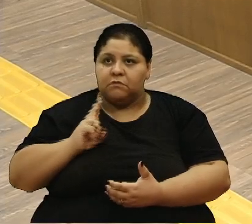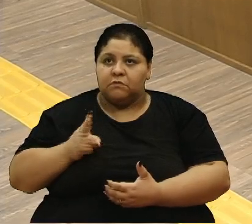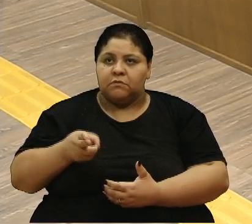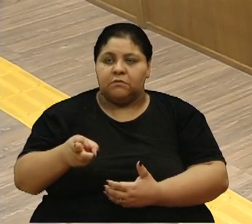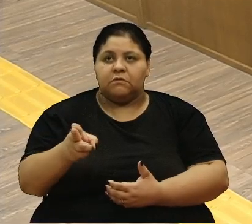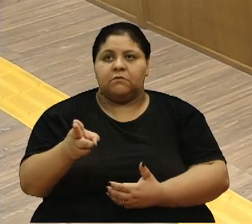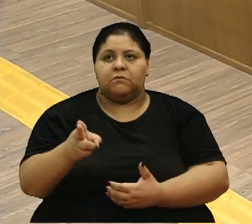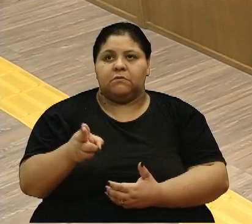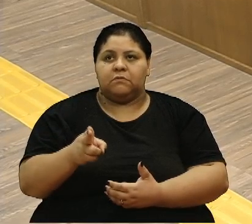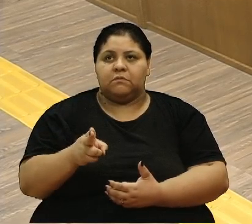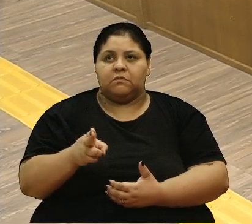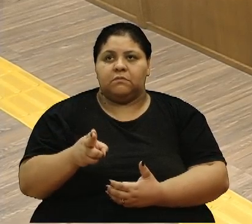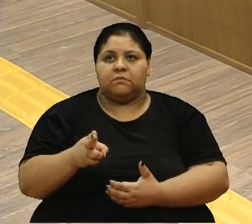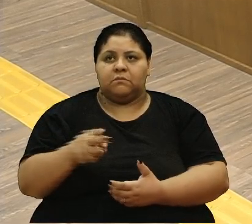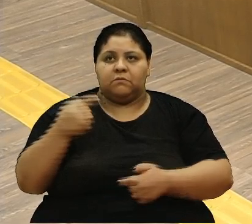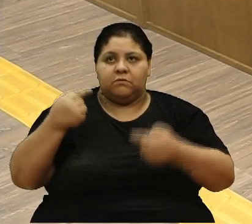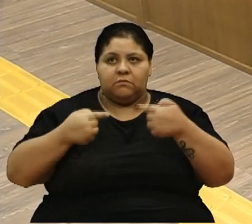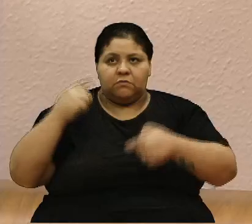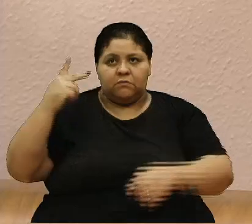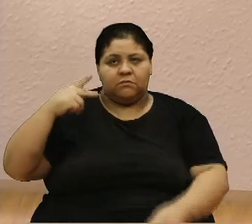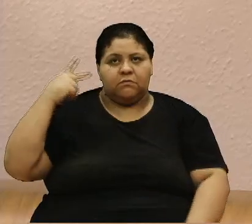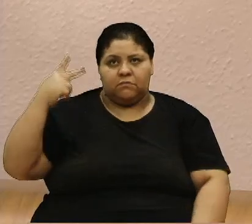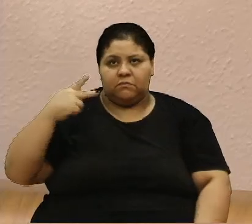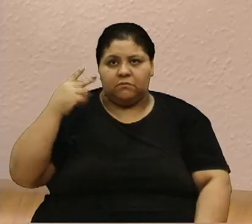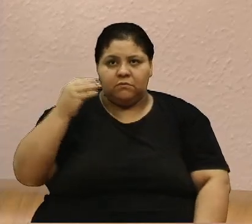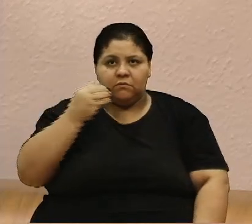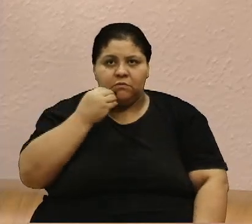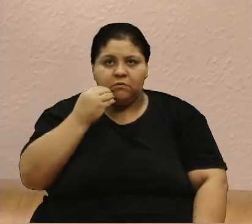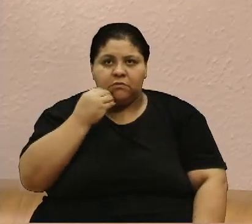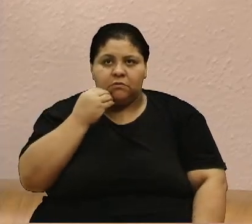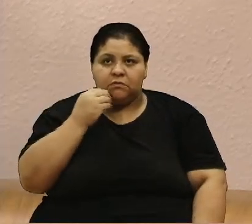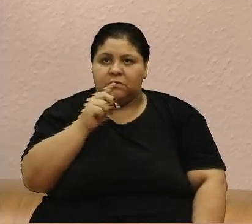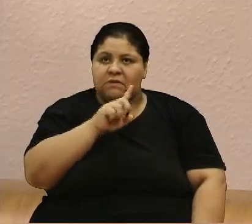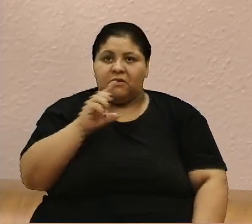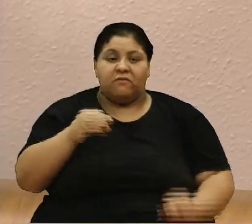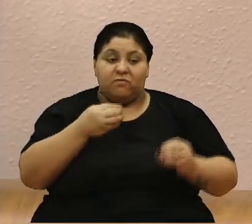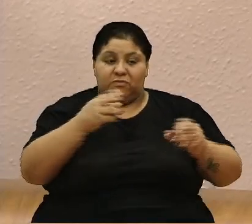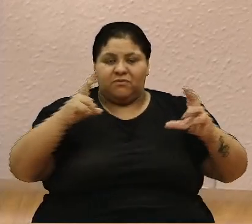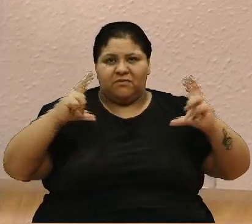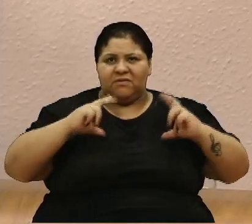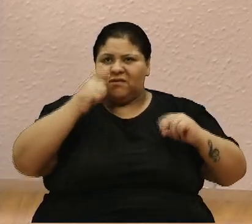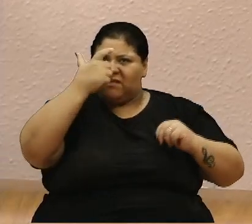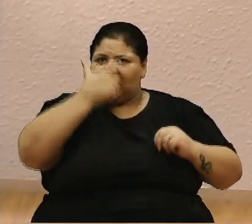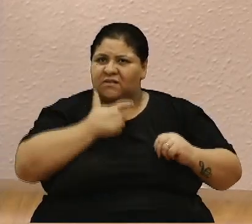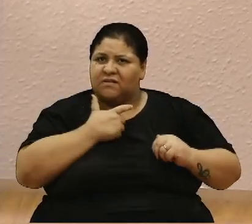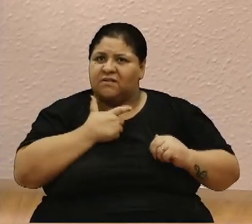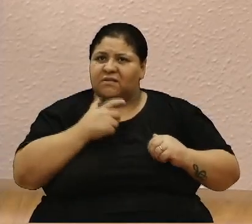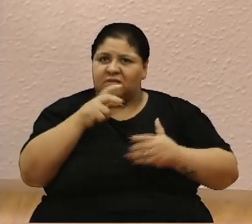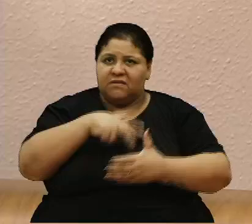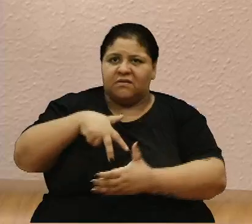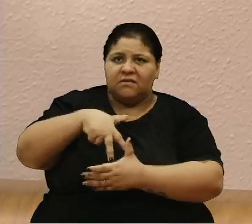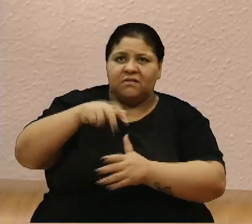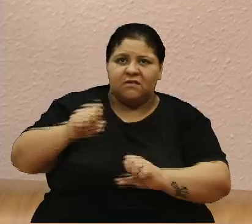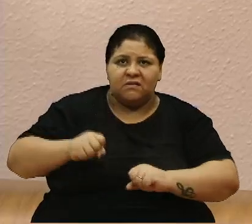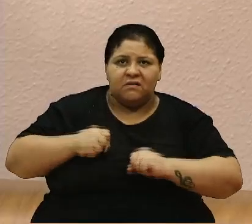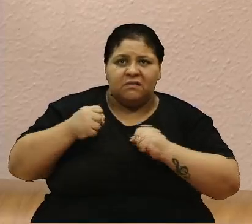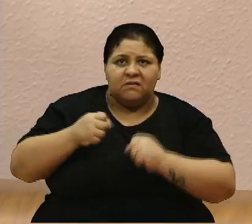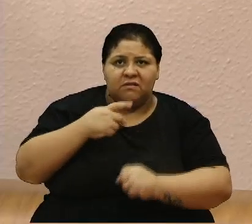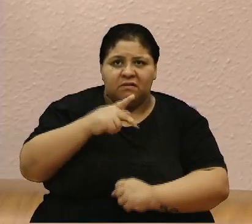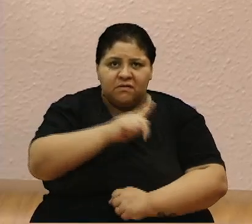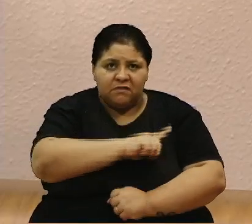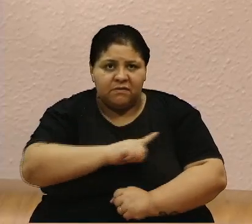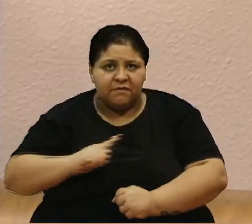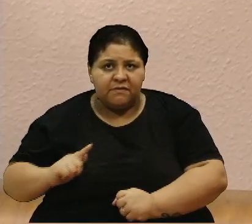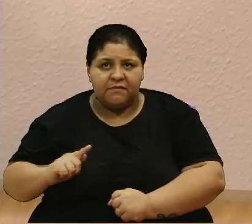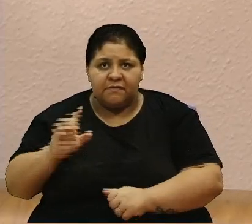aqui o debate político e, obviamente, não pessoalizamos, mas eu achei que o senhor fosse para a tribuna para defender o seu governo, o qual o senhor